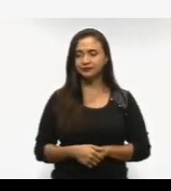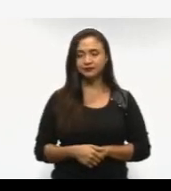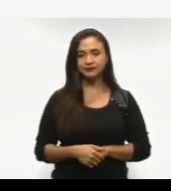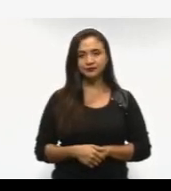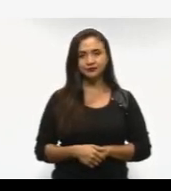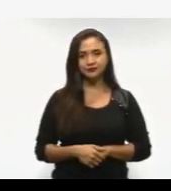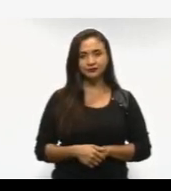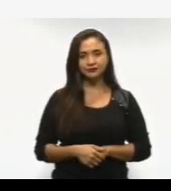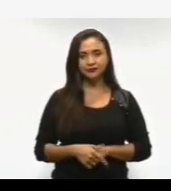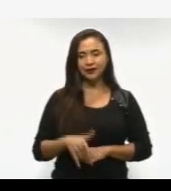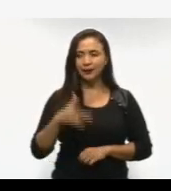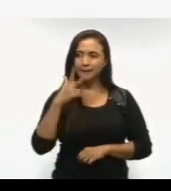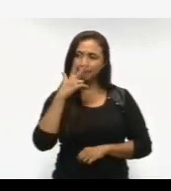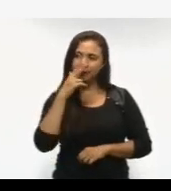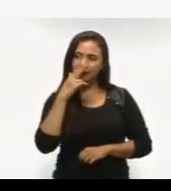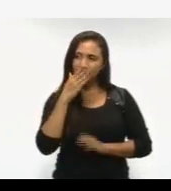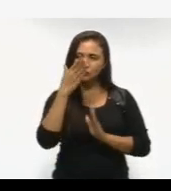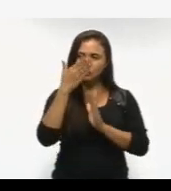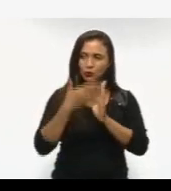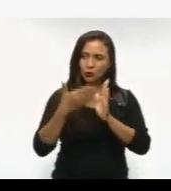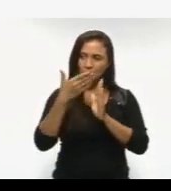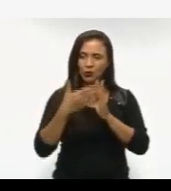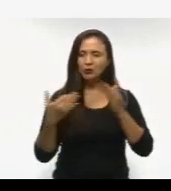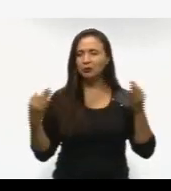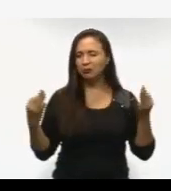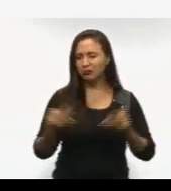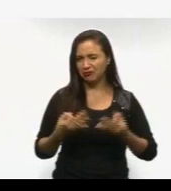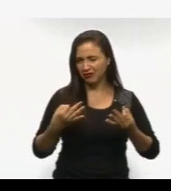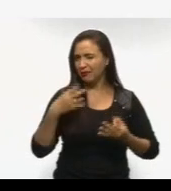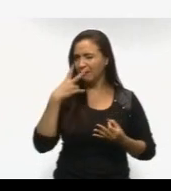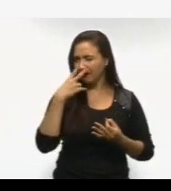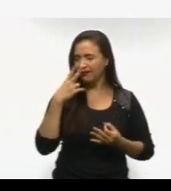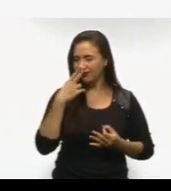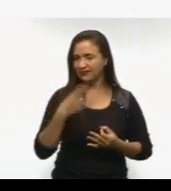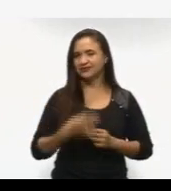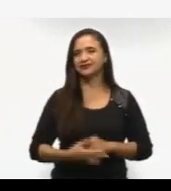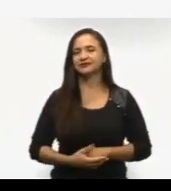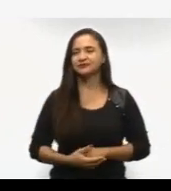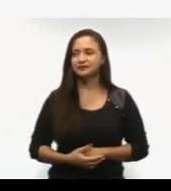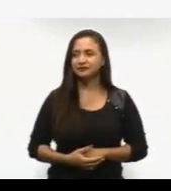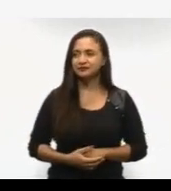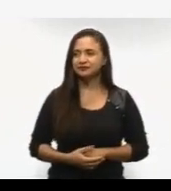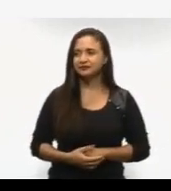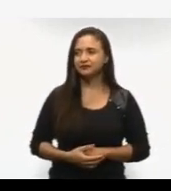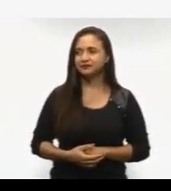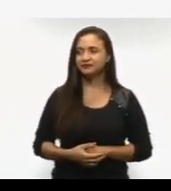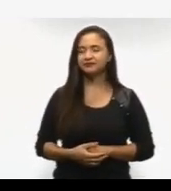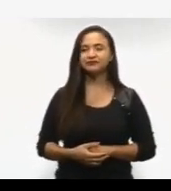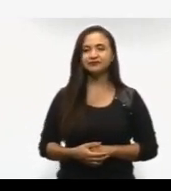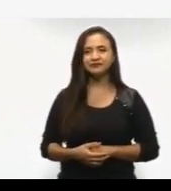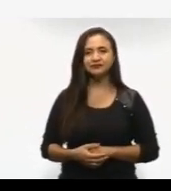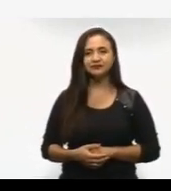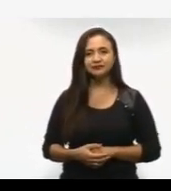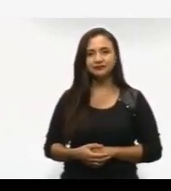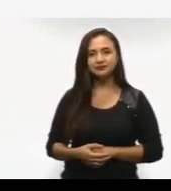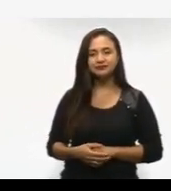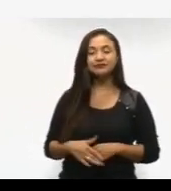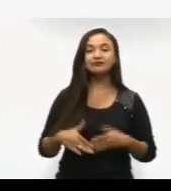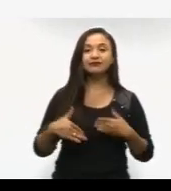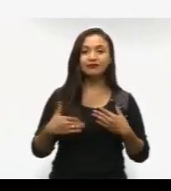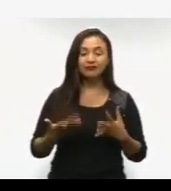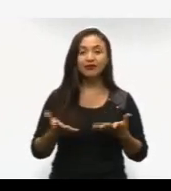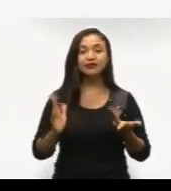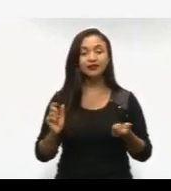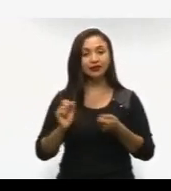Tá parecendo um corte perfeito de AutoCAD aqui, hein? Ó, é um Revit esse negócio aqui. Bom, então a gente